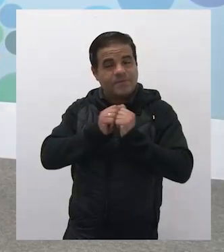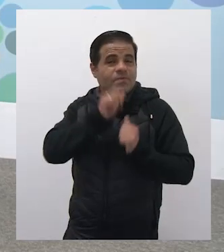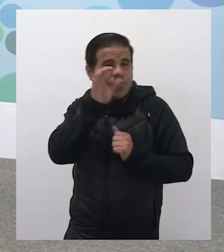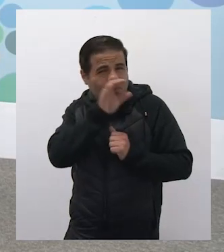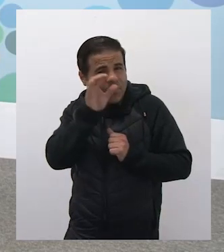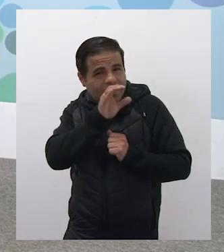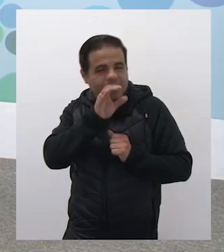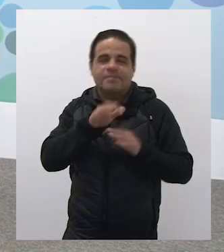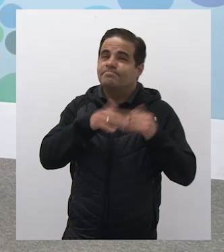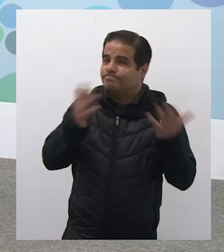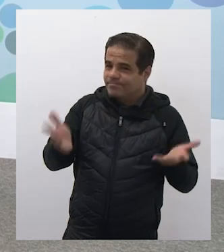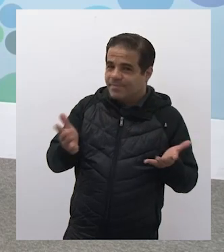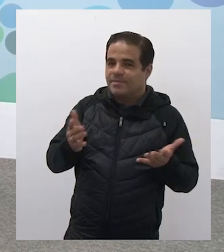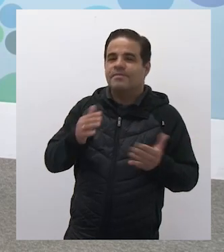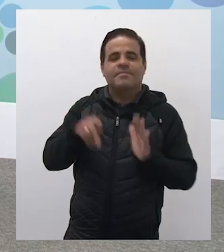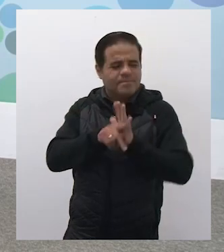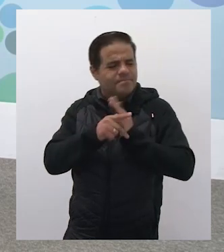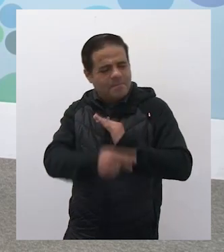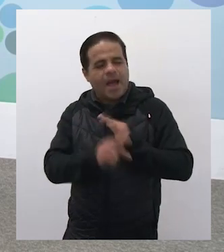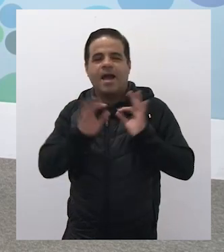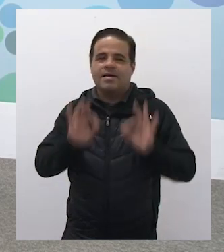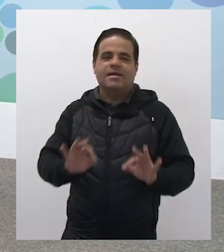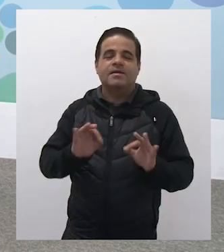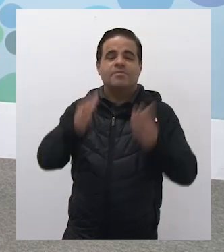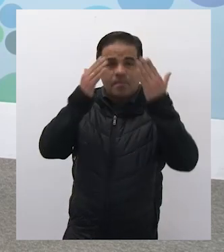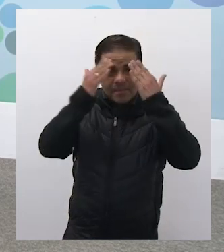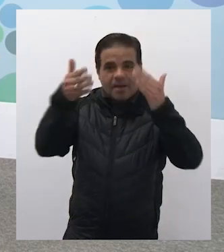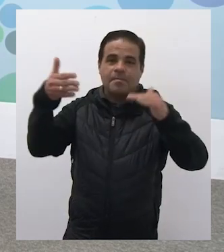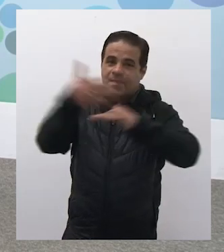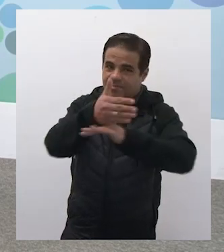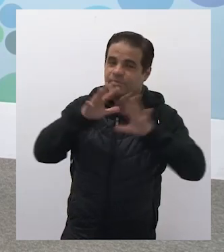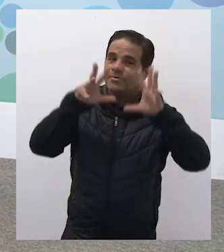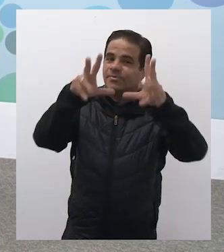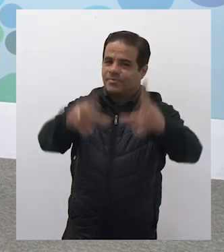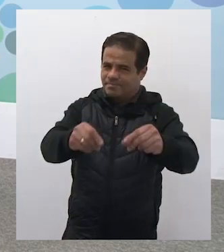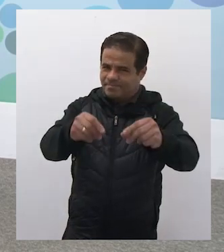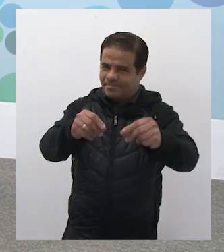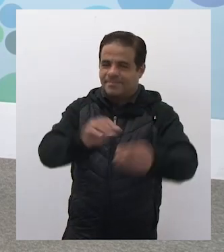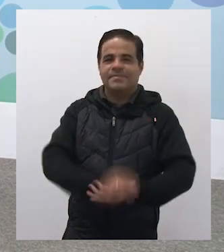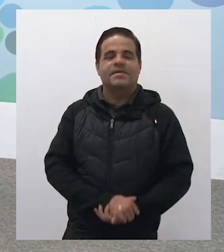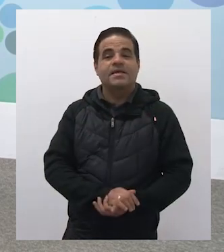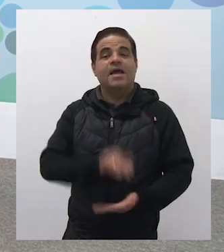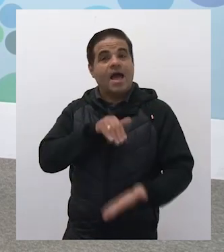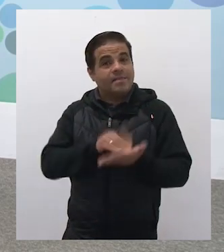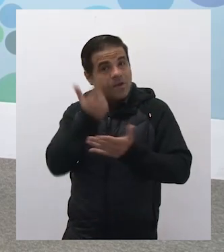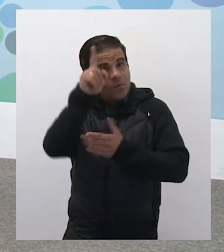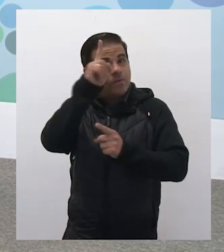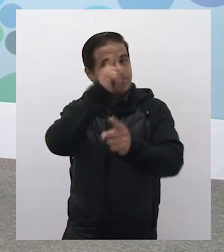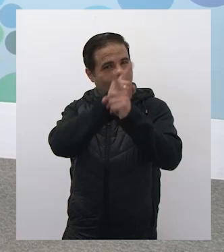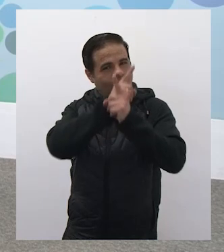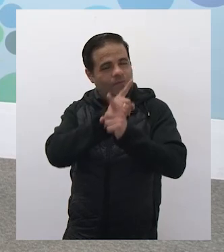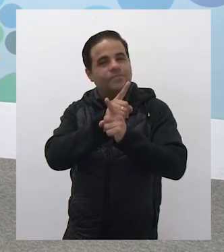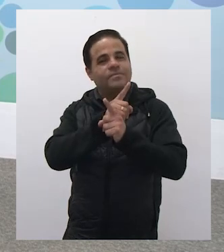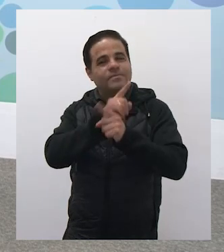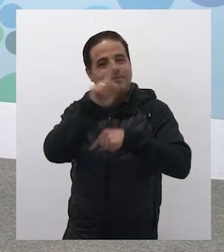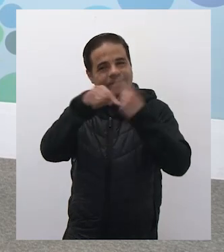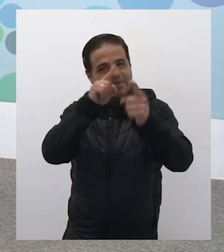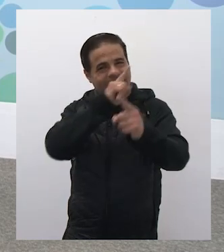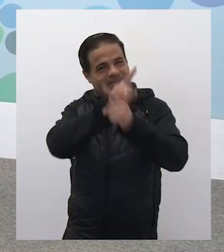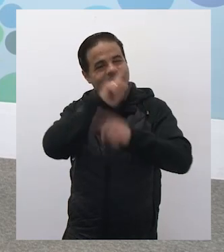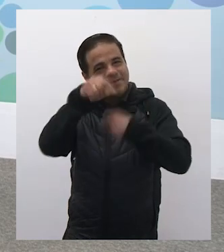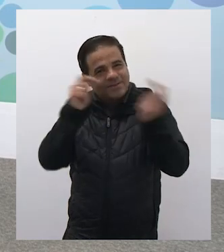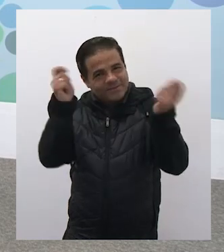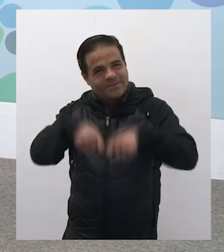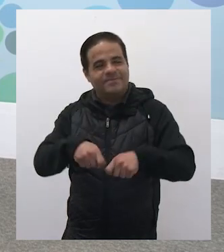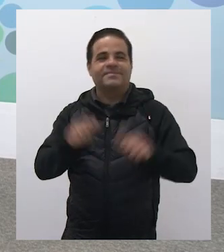corrido, né? Mas é assim mesmo. Mas muito obrigada pela participação de vocês. E até logo mais. Até daqui a pouquinho.